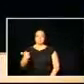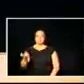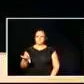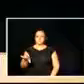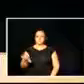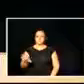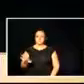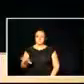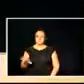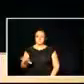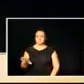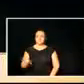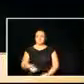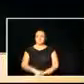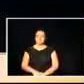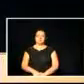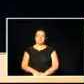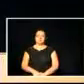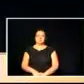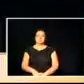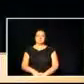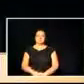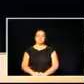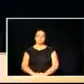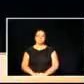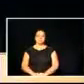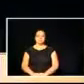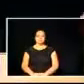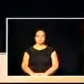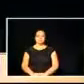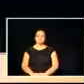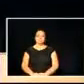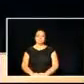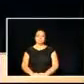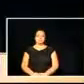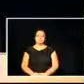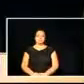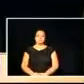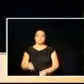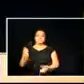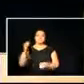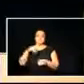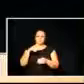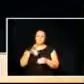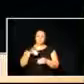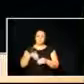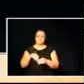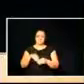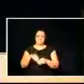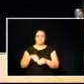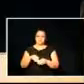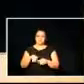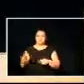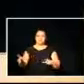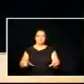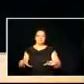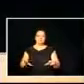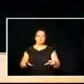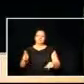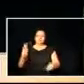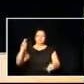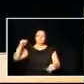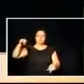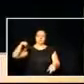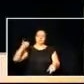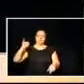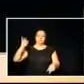estamos reforçando, além, reforçando o nosso voto de compromisso com os servidores da Unital, da Câmara já fizemos,